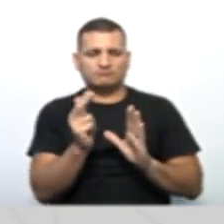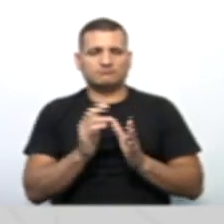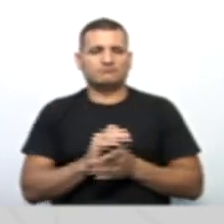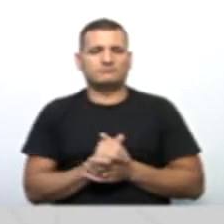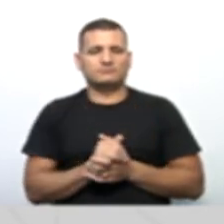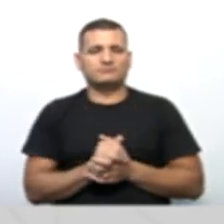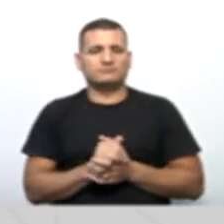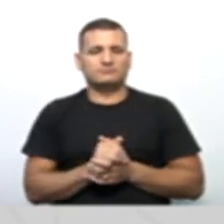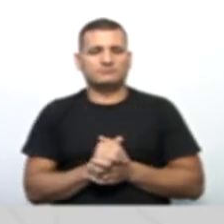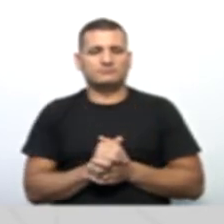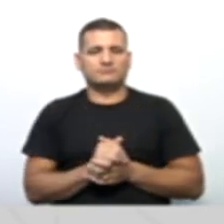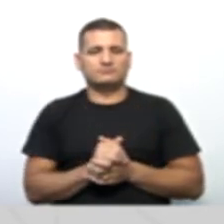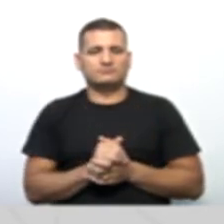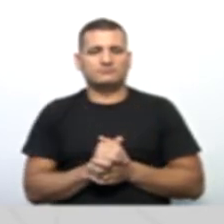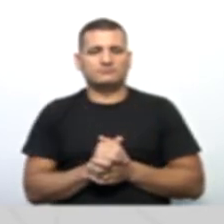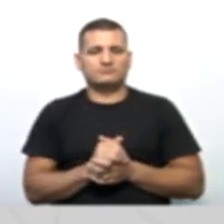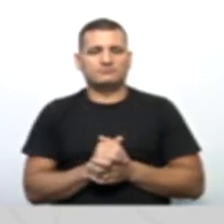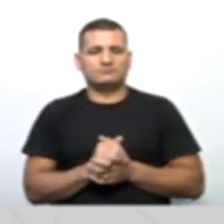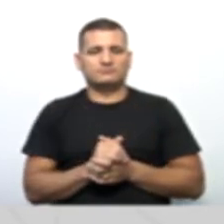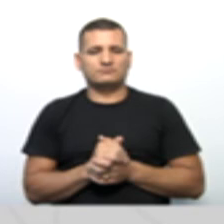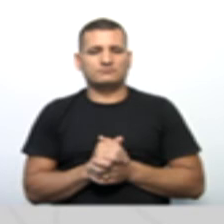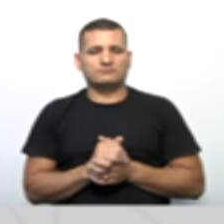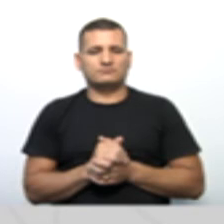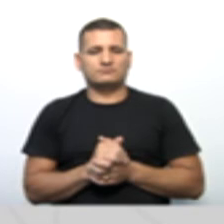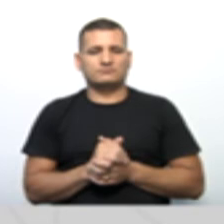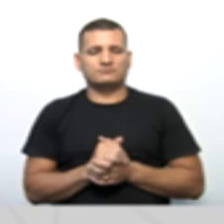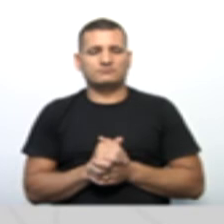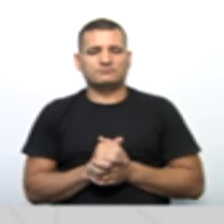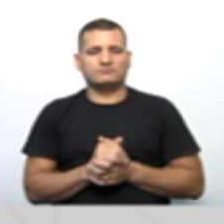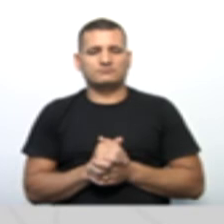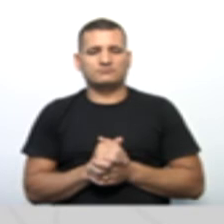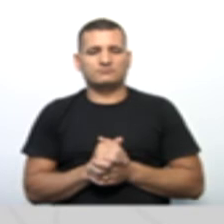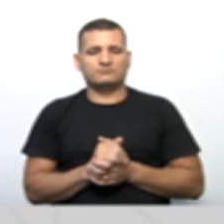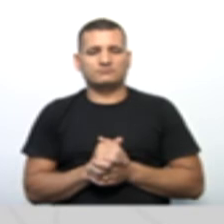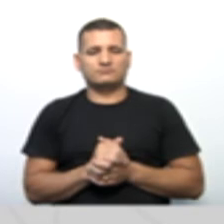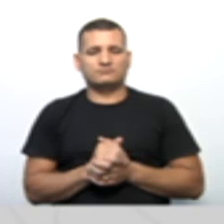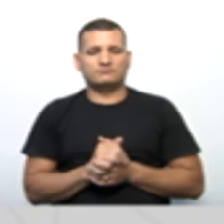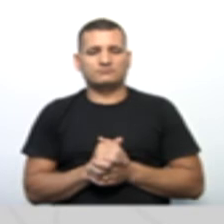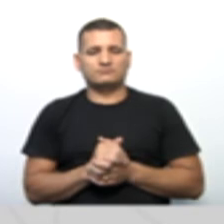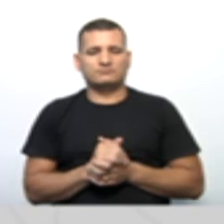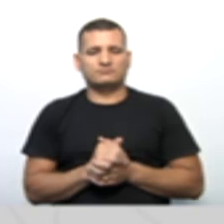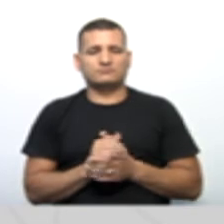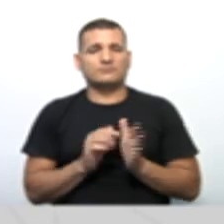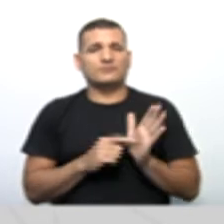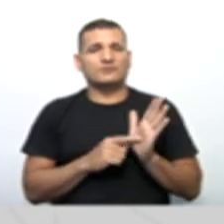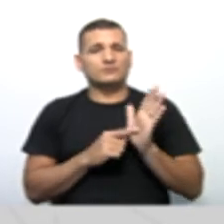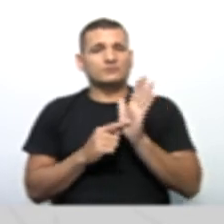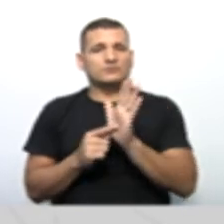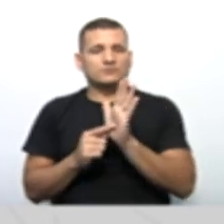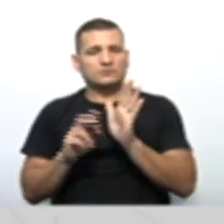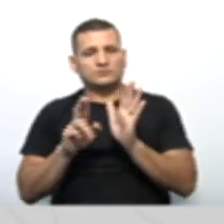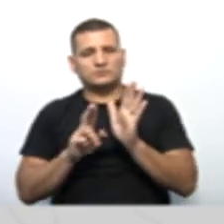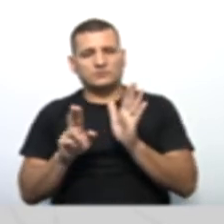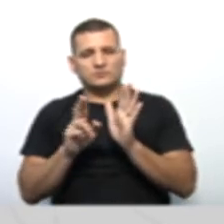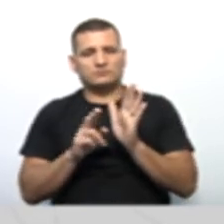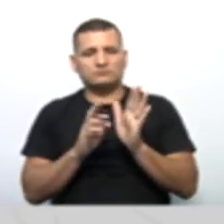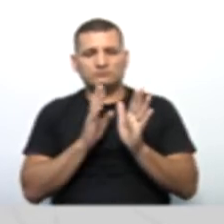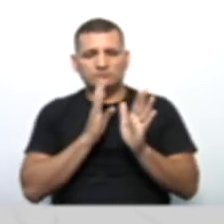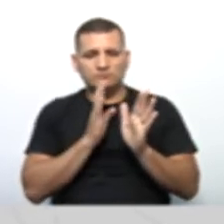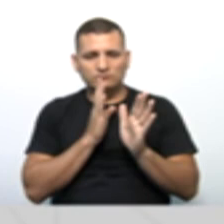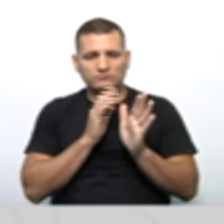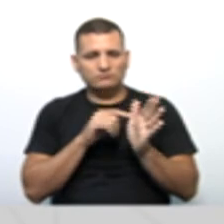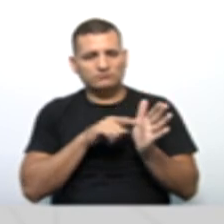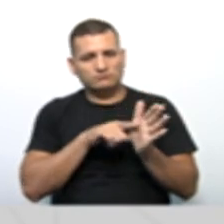minimalista - nesse caso é mais isso - é mais ajudar os usuários a reconhecerem diagnosticar e